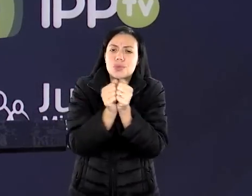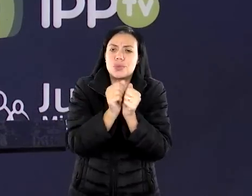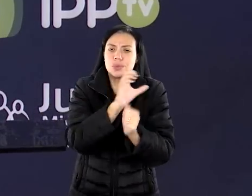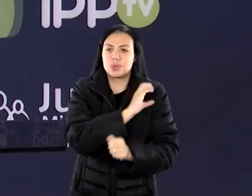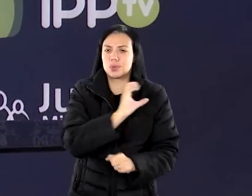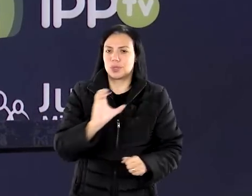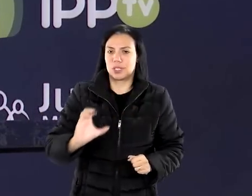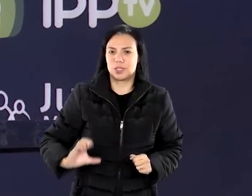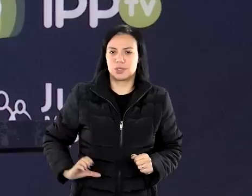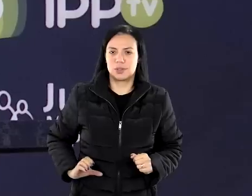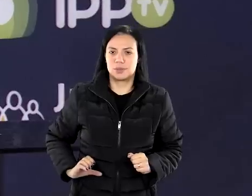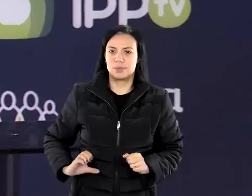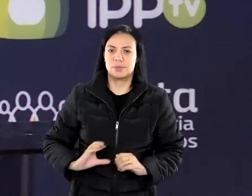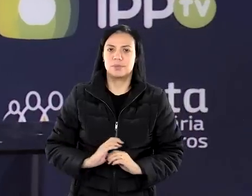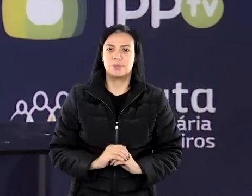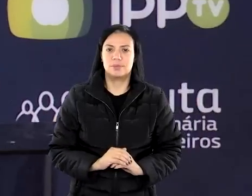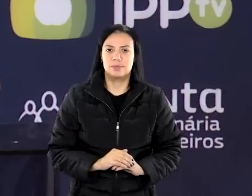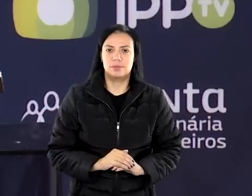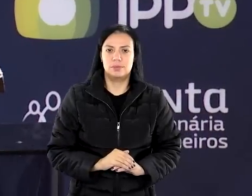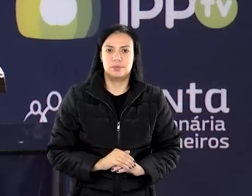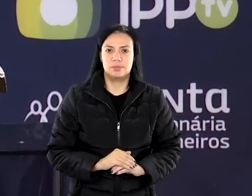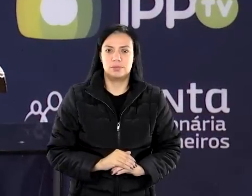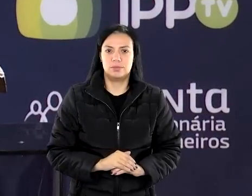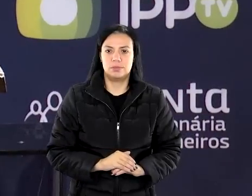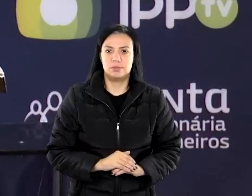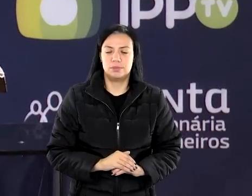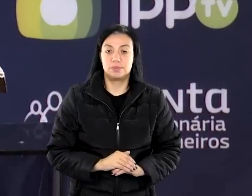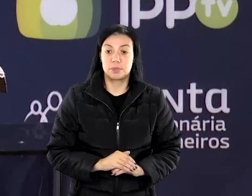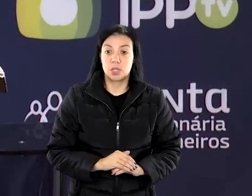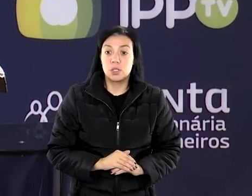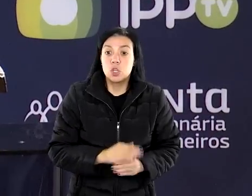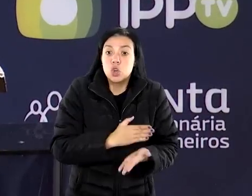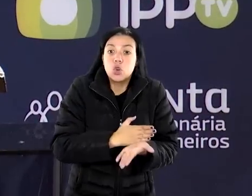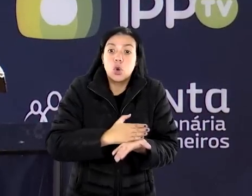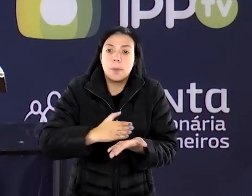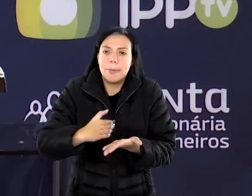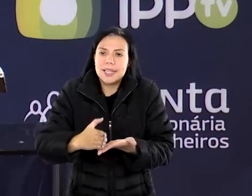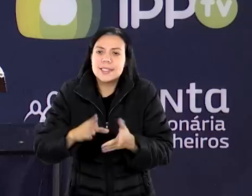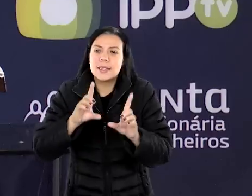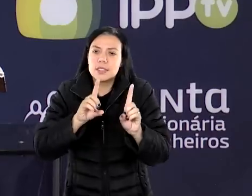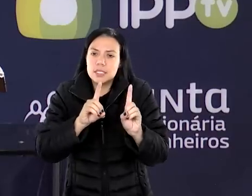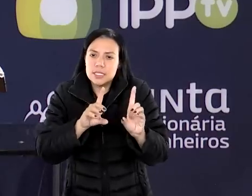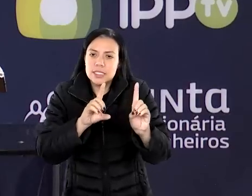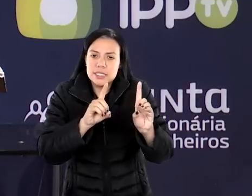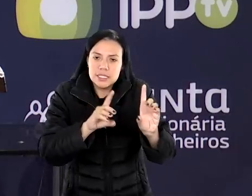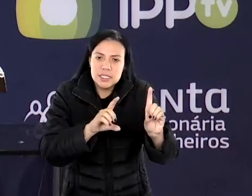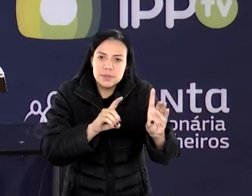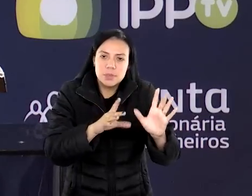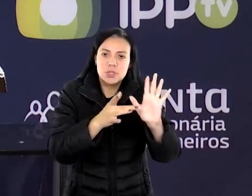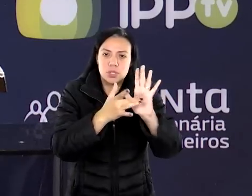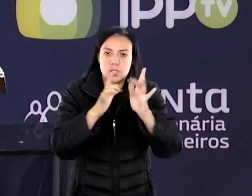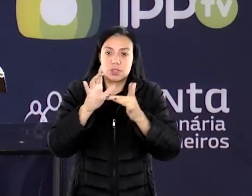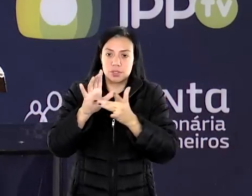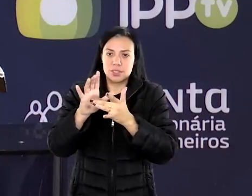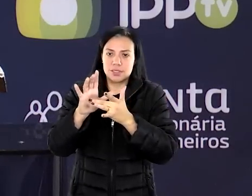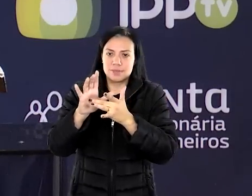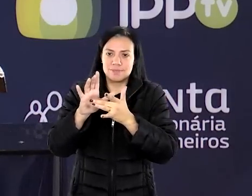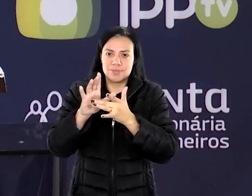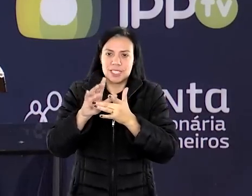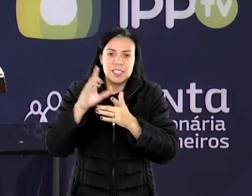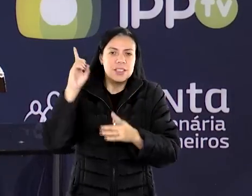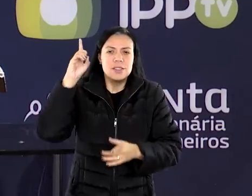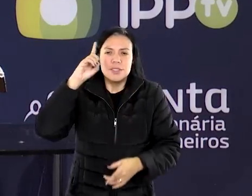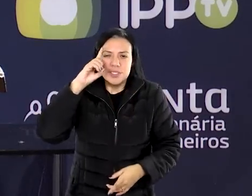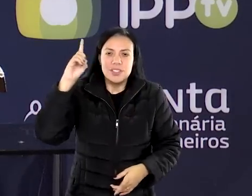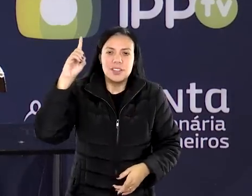A partir do momento, viu, Benjamin, que você se tornou um discípulo de Jesus, todo dia você tem que abrir mão da sua vontade.